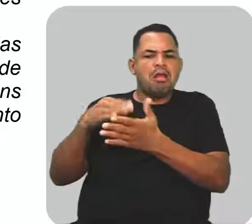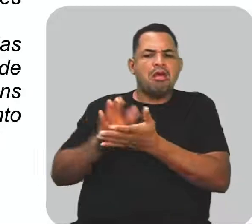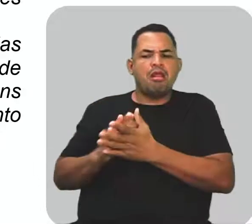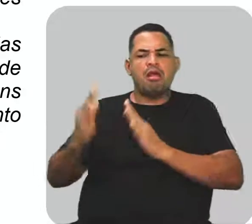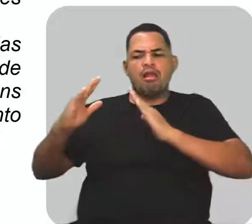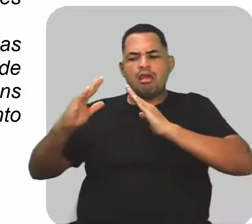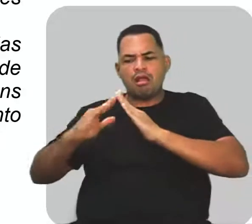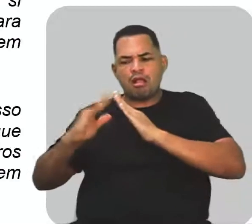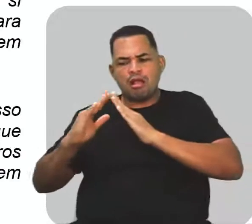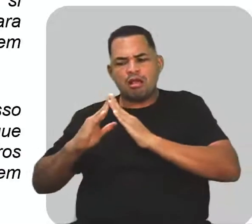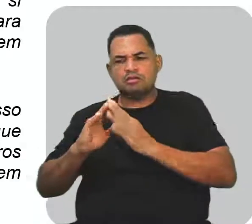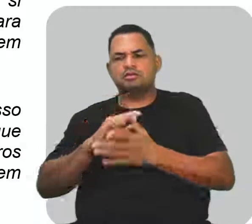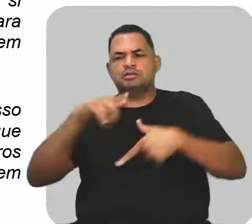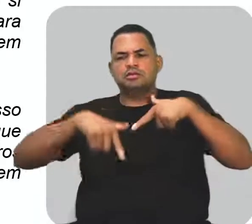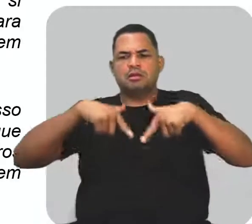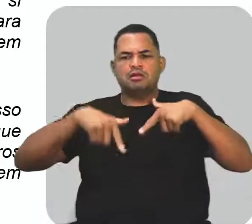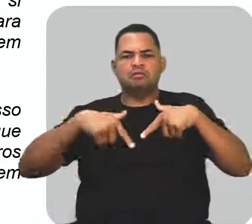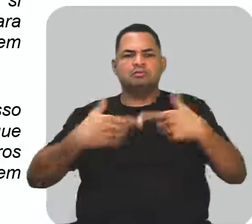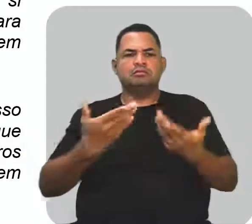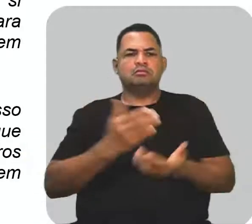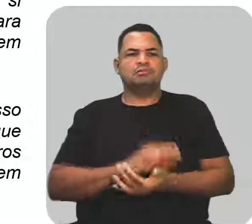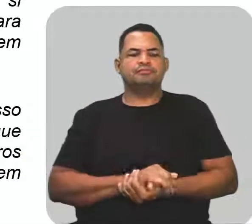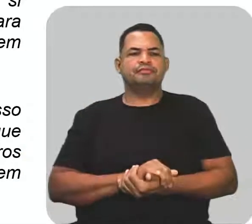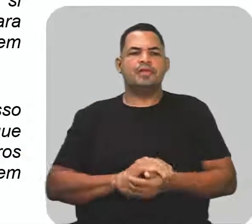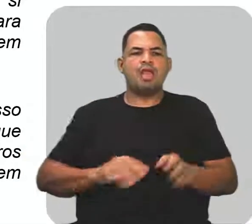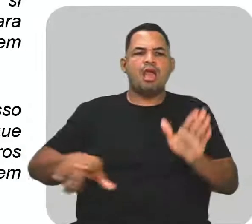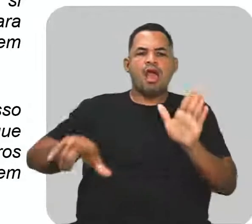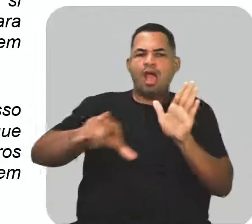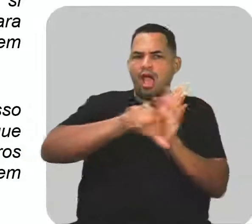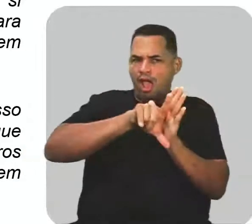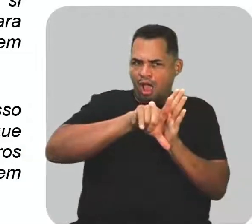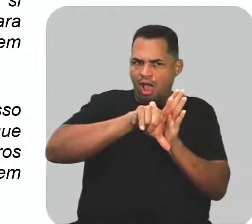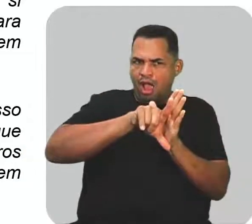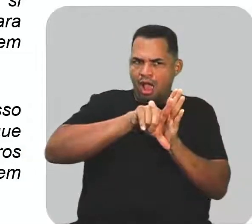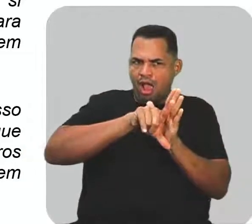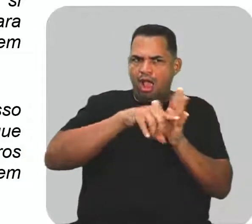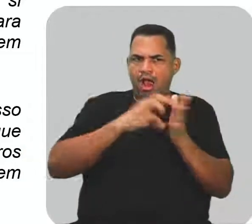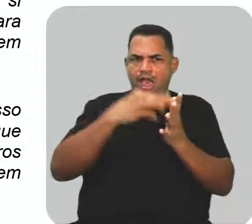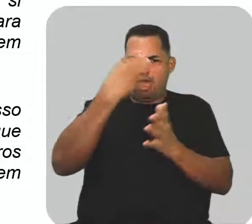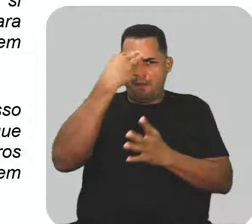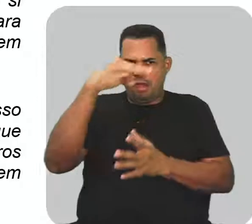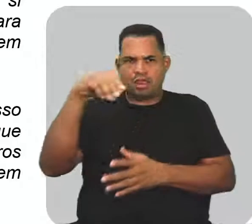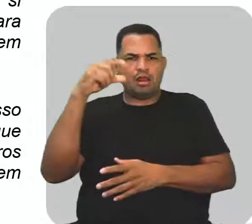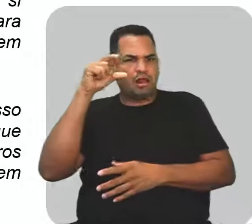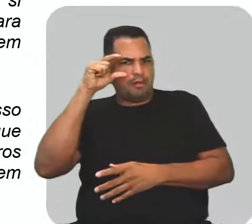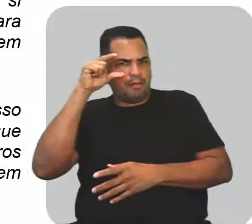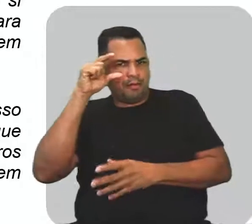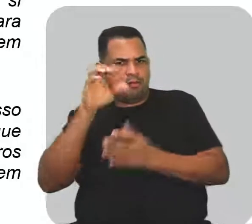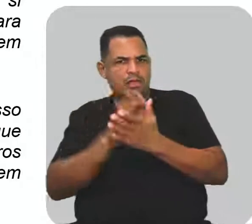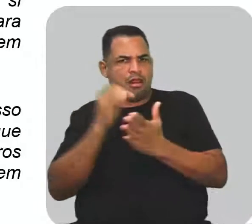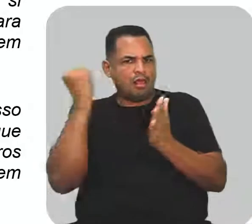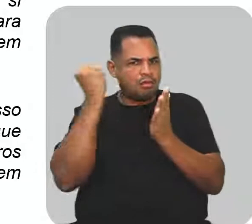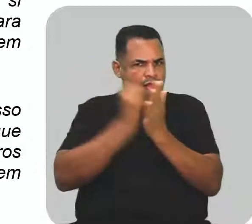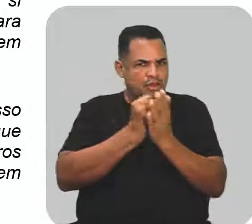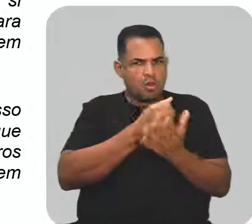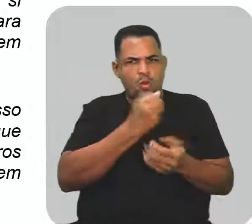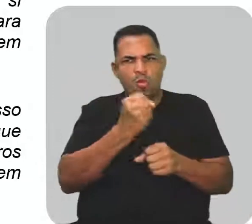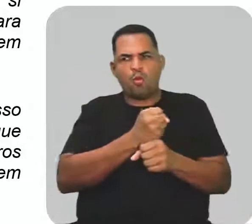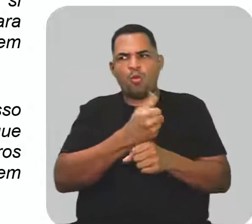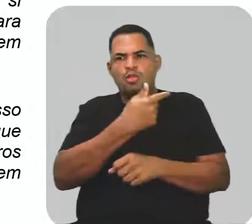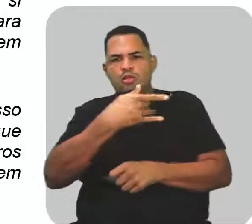âmbito doméstico. A Lei Maria da Penha, sancionada em 2006 no Brasil, foi um